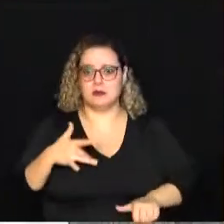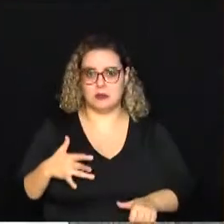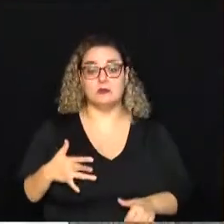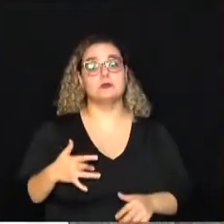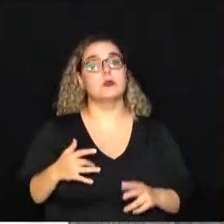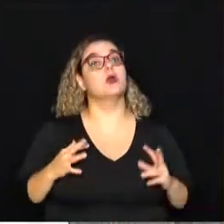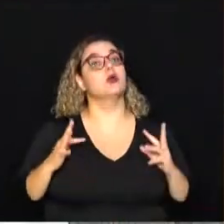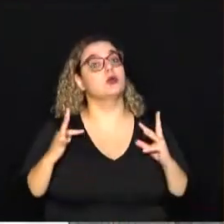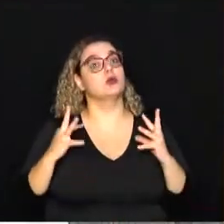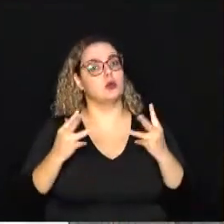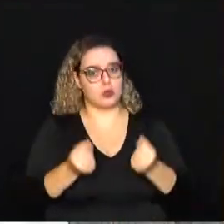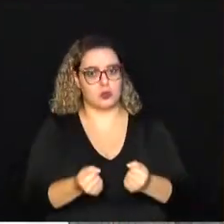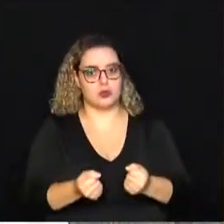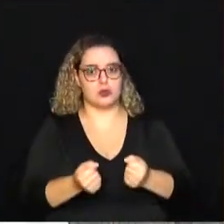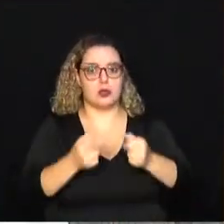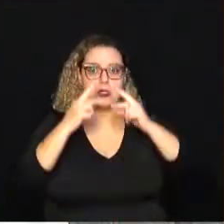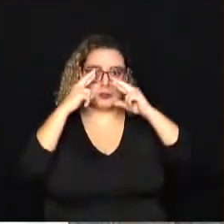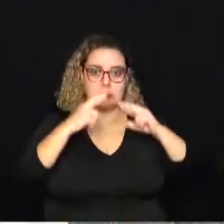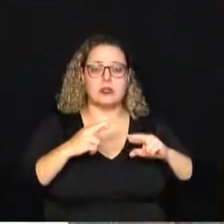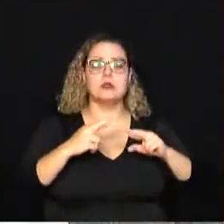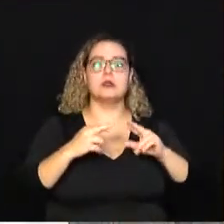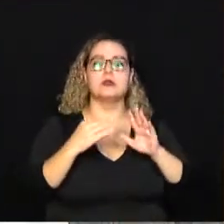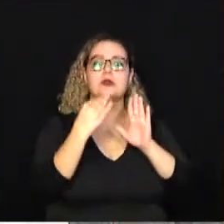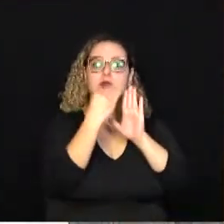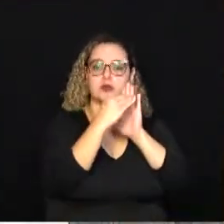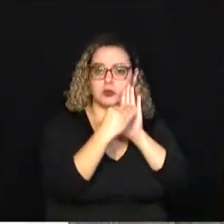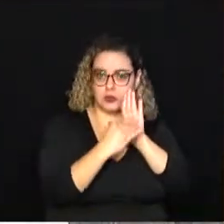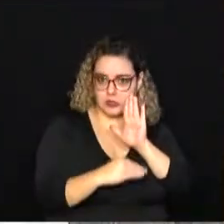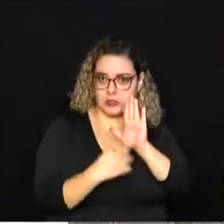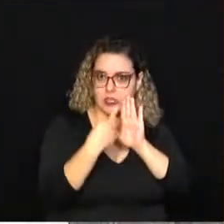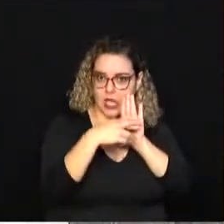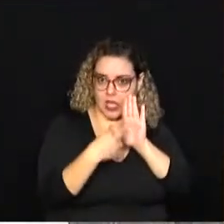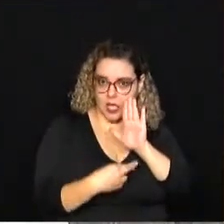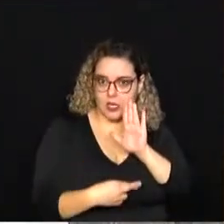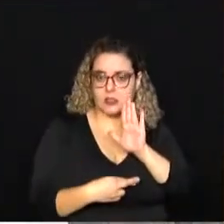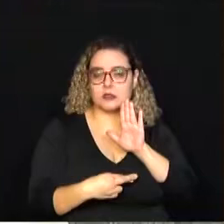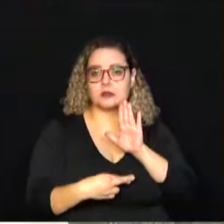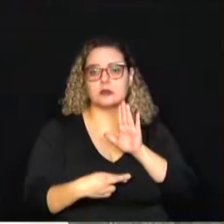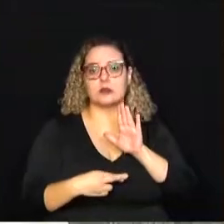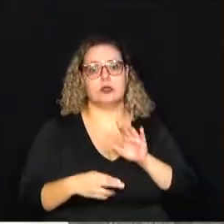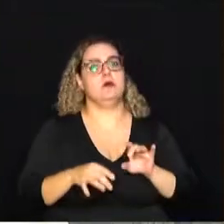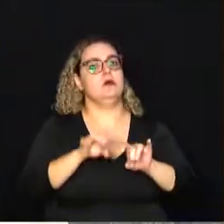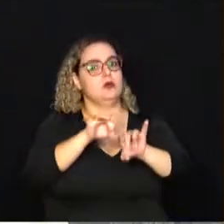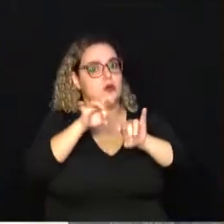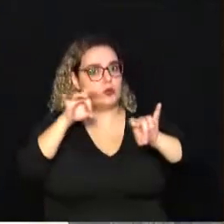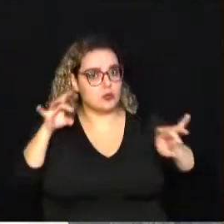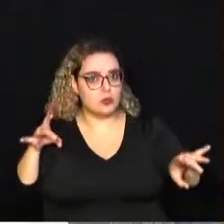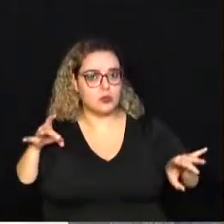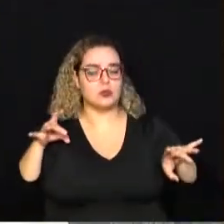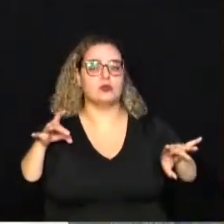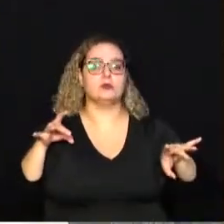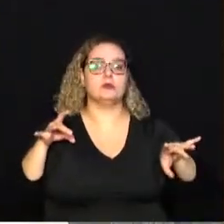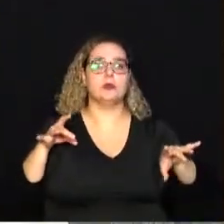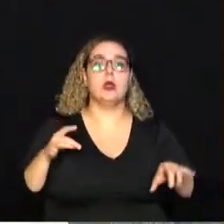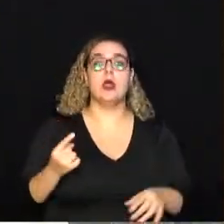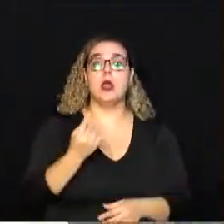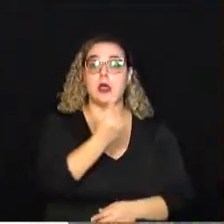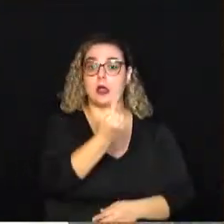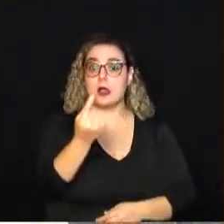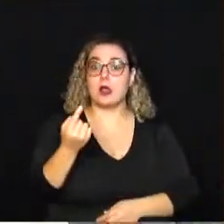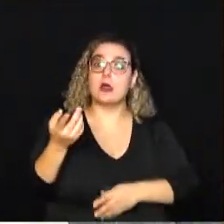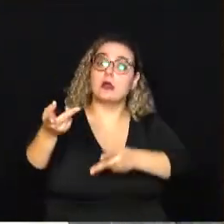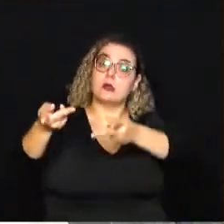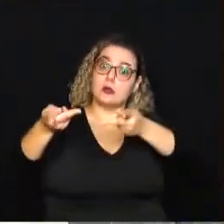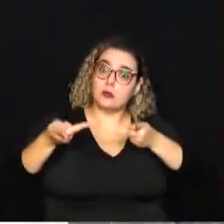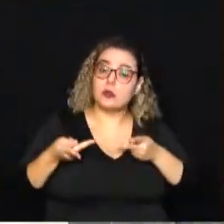todos os protocolos de distanciamento social, esse debate será conduzido de forma online, de forma remota. Então, cada convidado